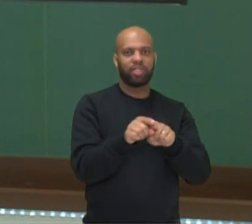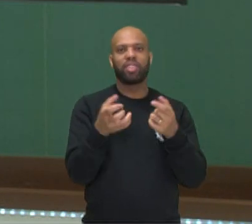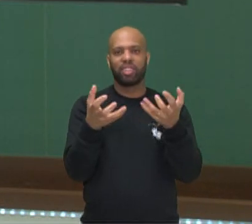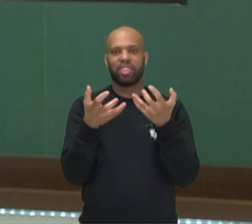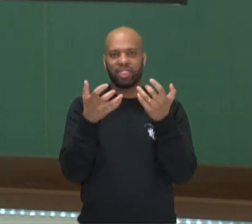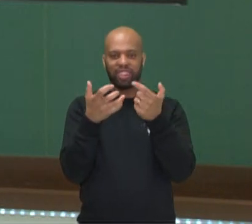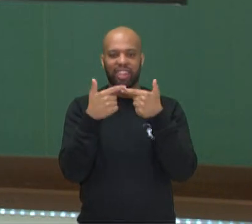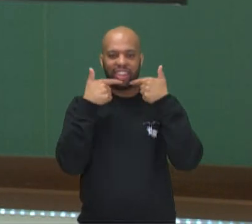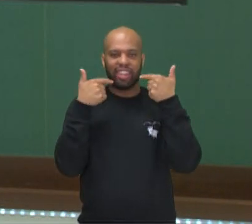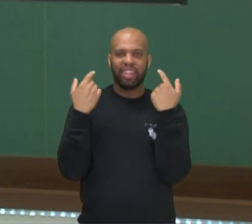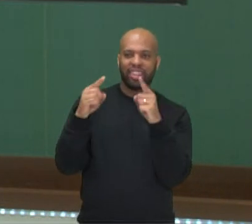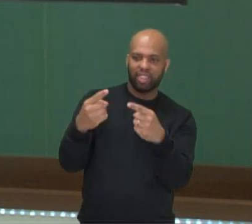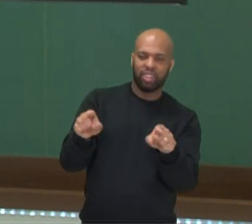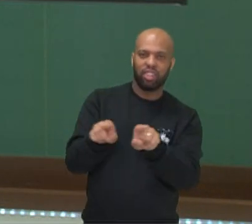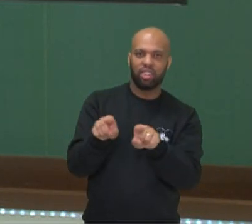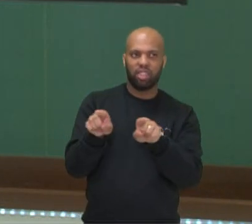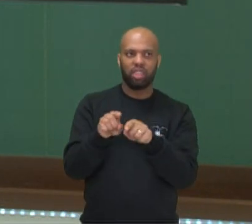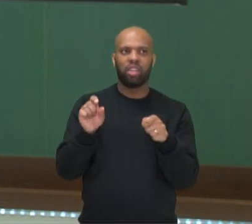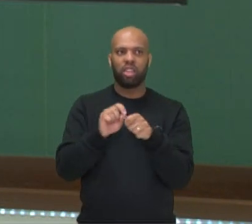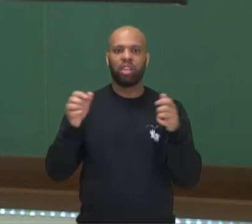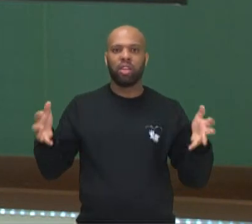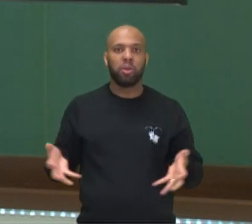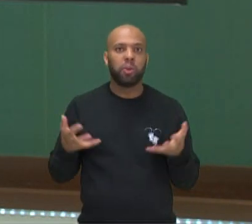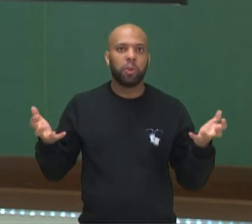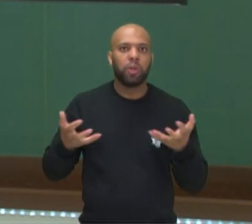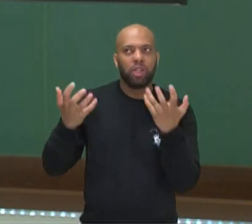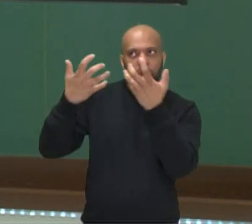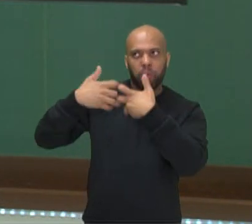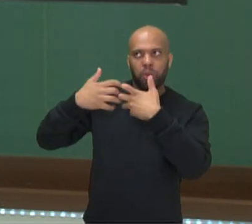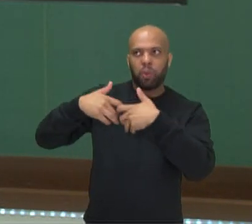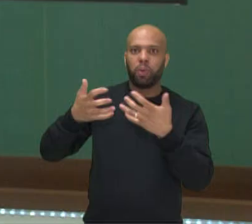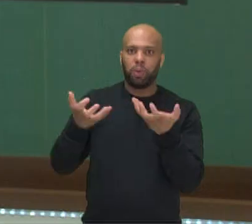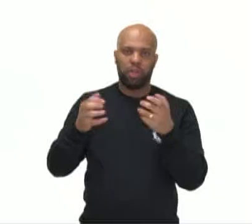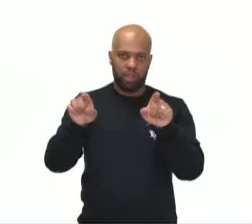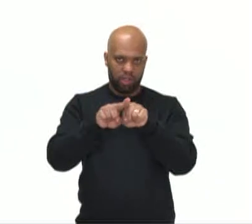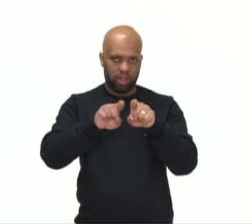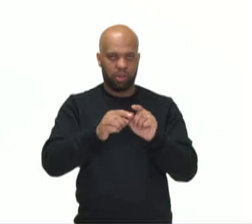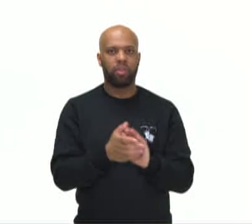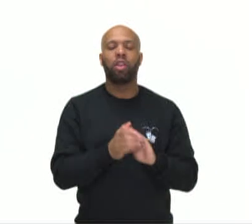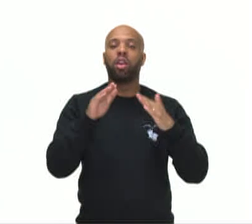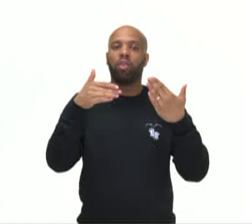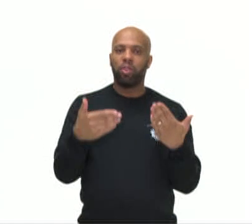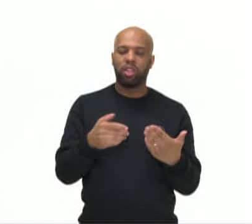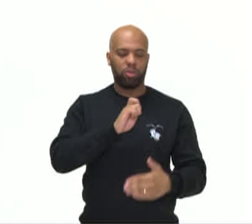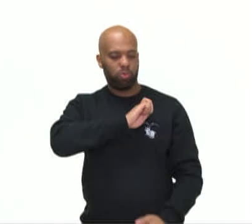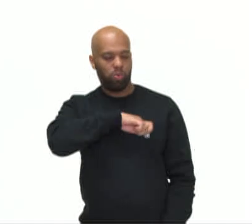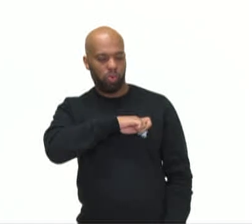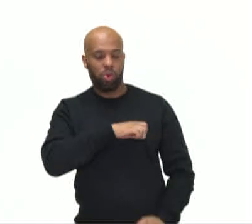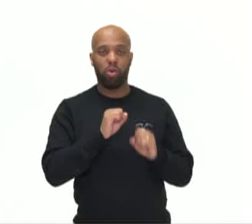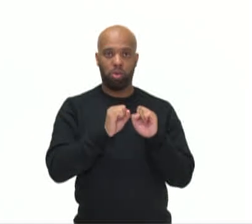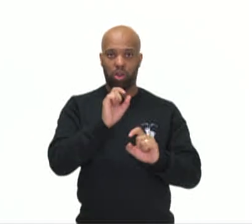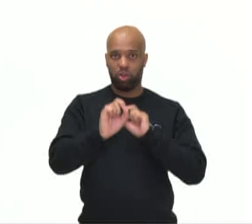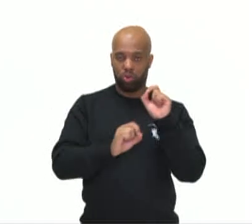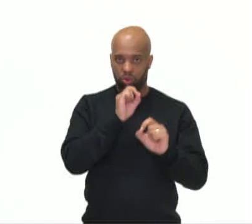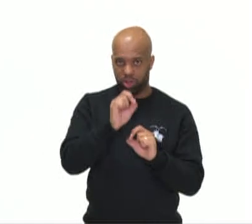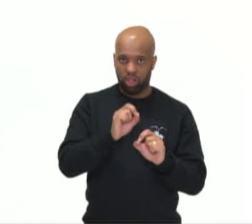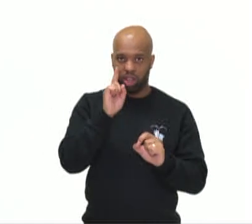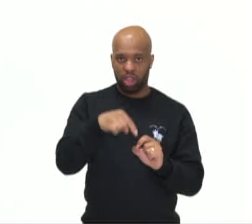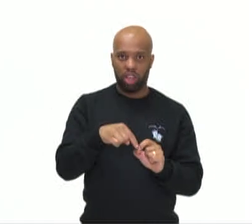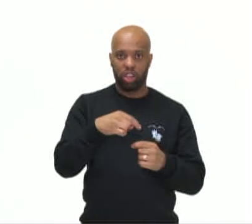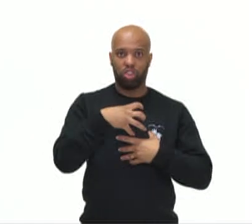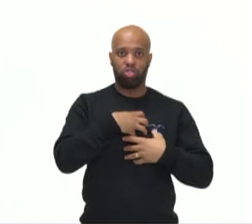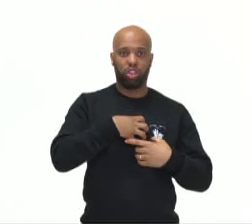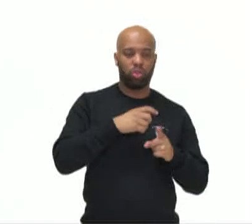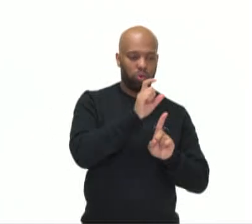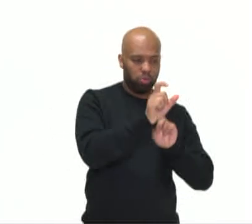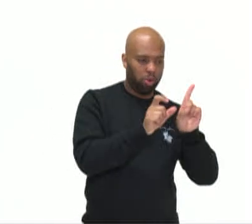e fazer promover a reflexão pretendida. A ironia pode ser verbal ou apenas observável, pode